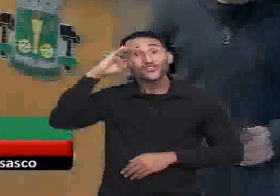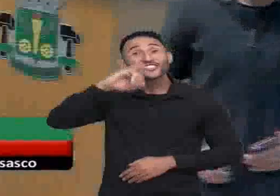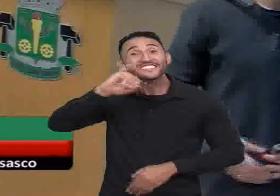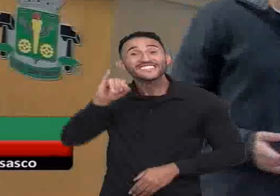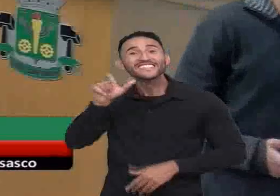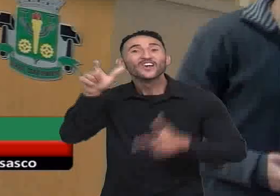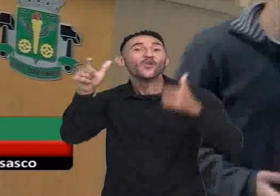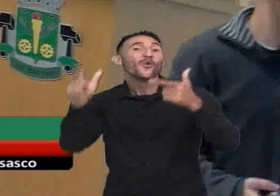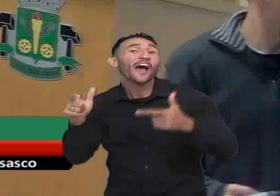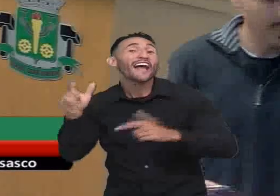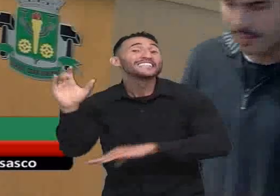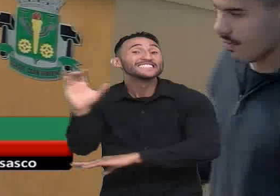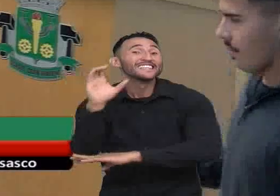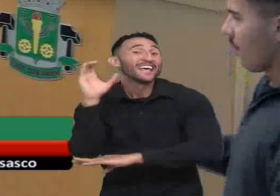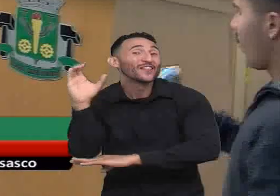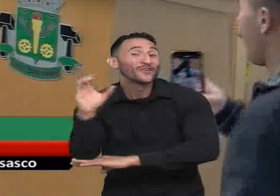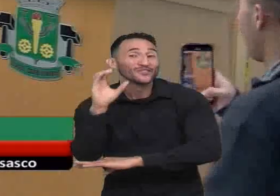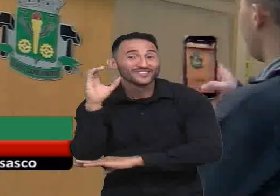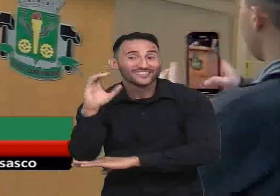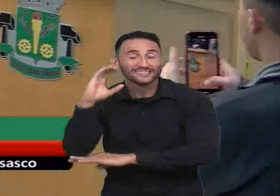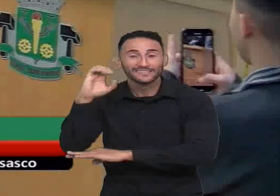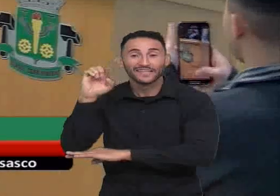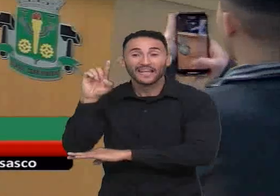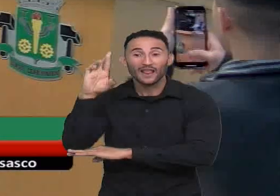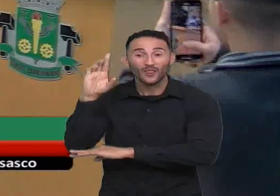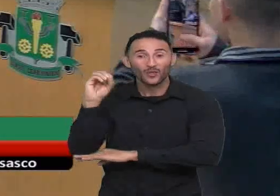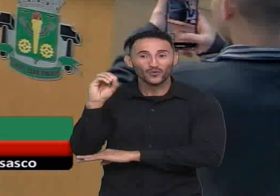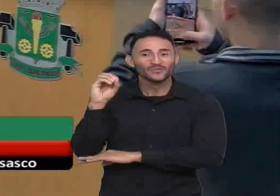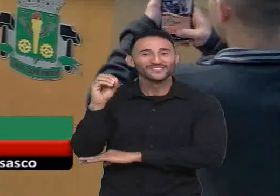Vossa Excelência dispõe de 5 minutos.